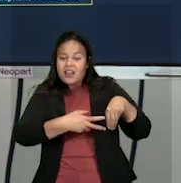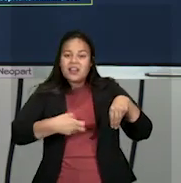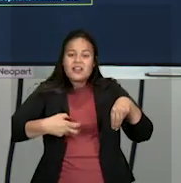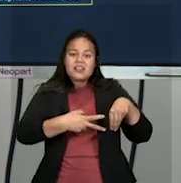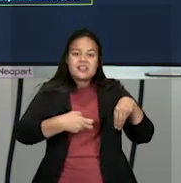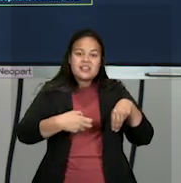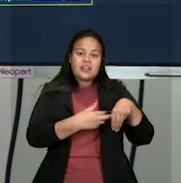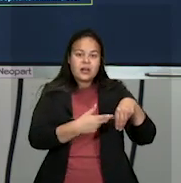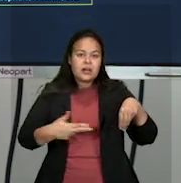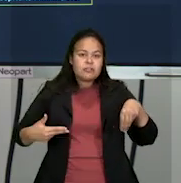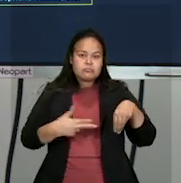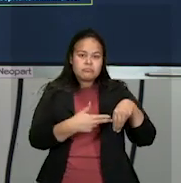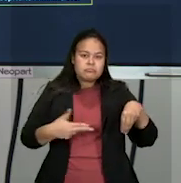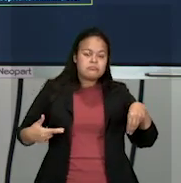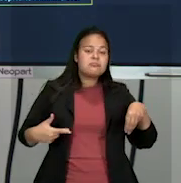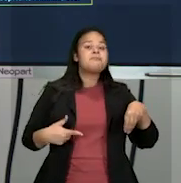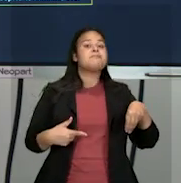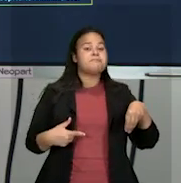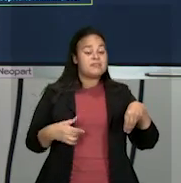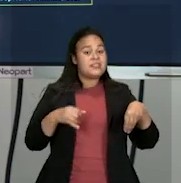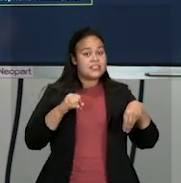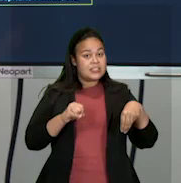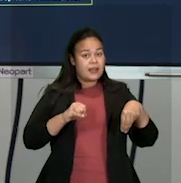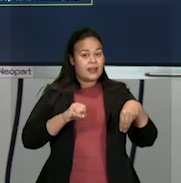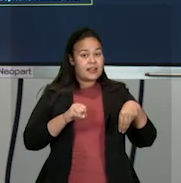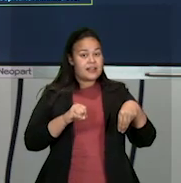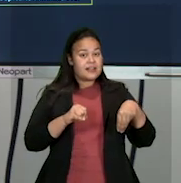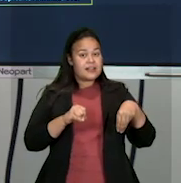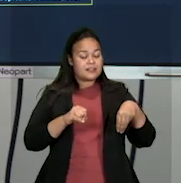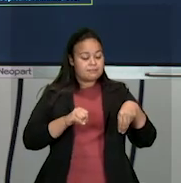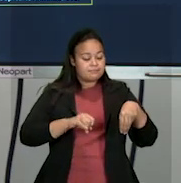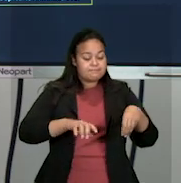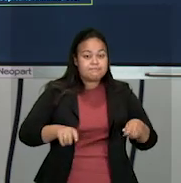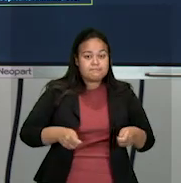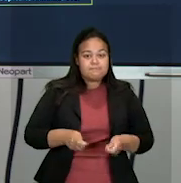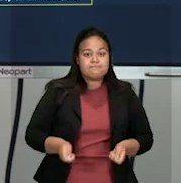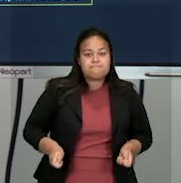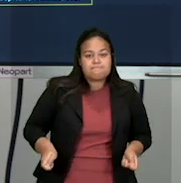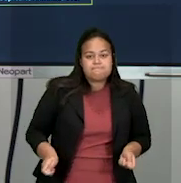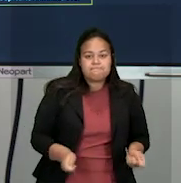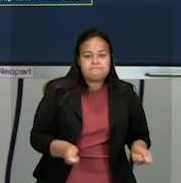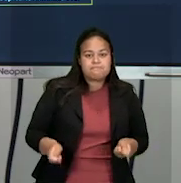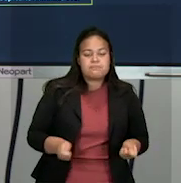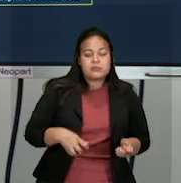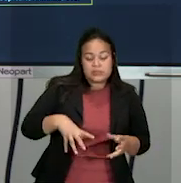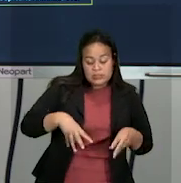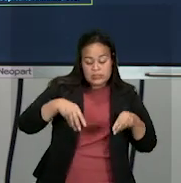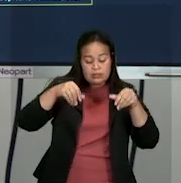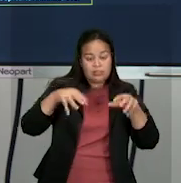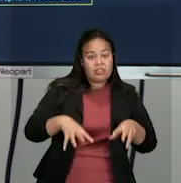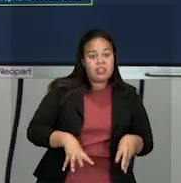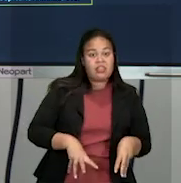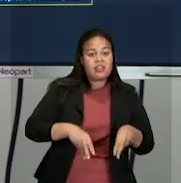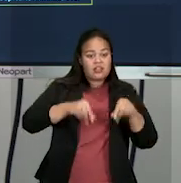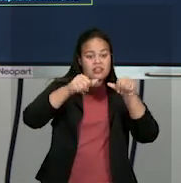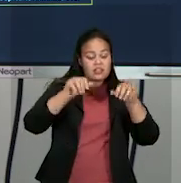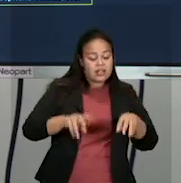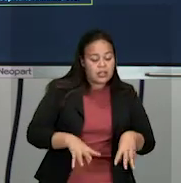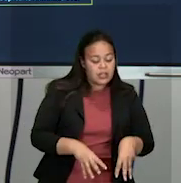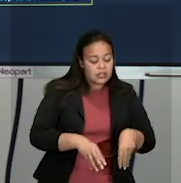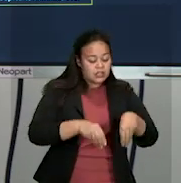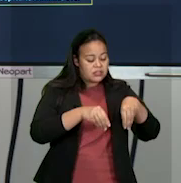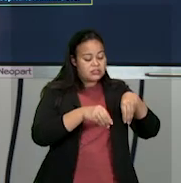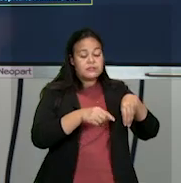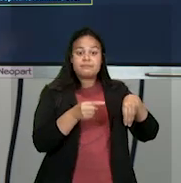extrativismo mineral é quando nós vamos tirar do solo aquilo que ele tem.